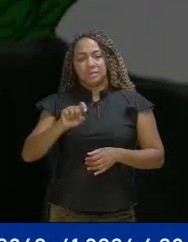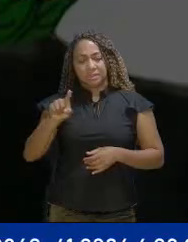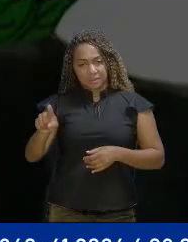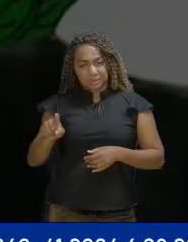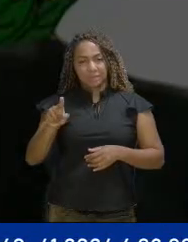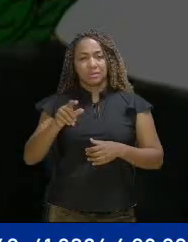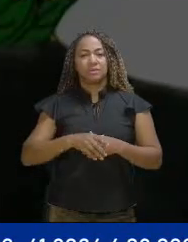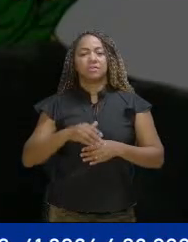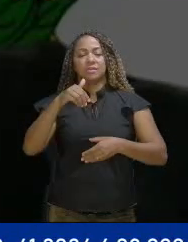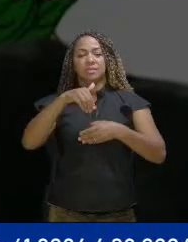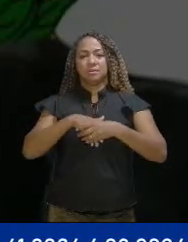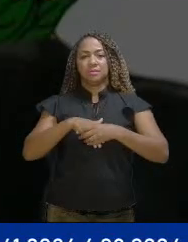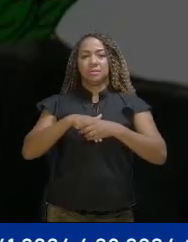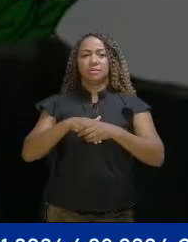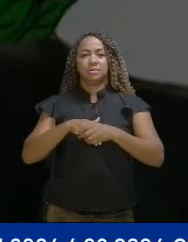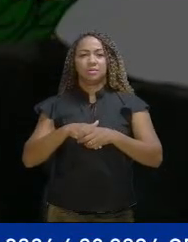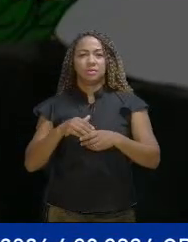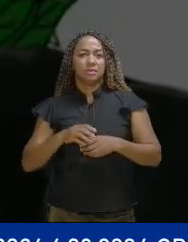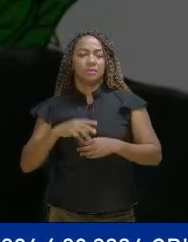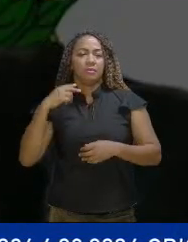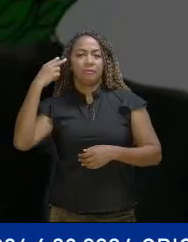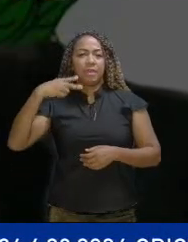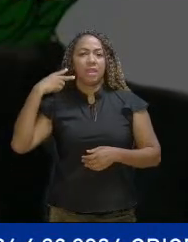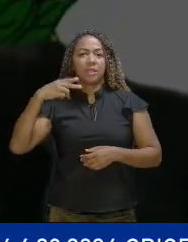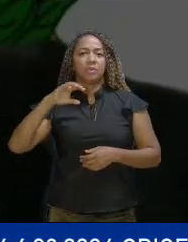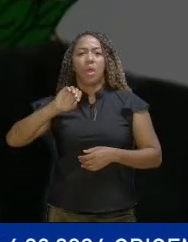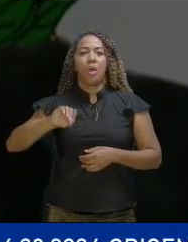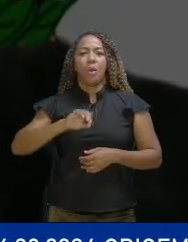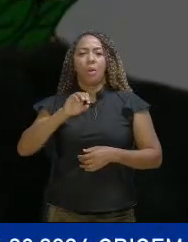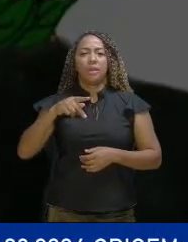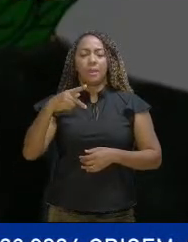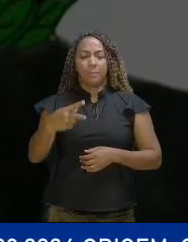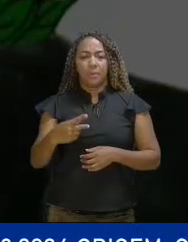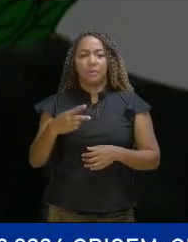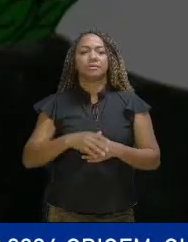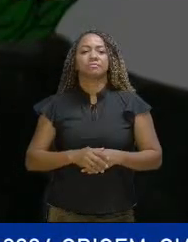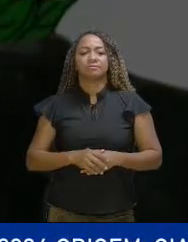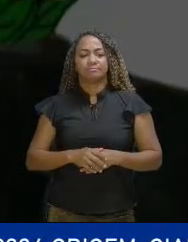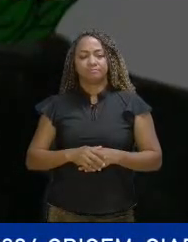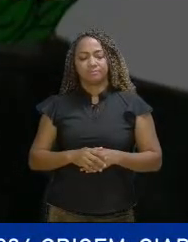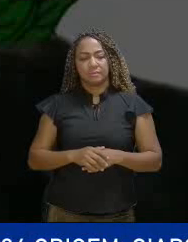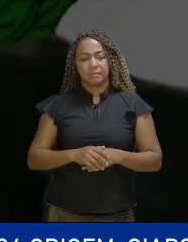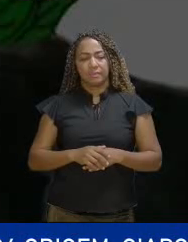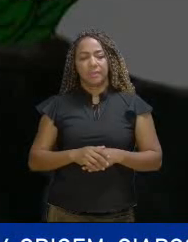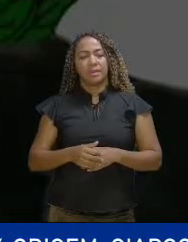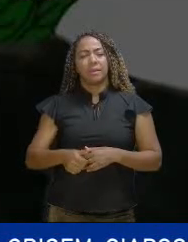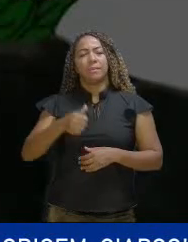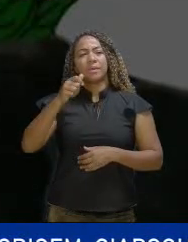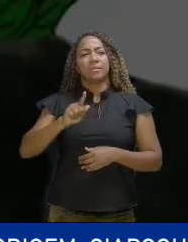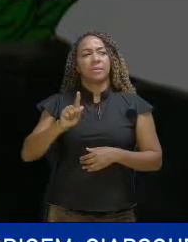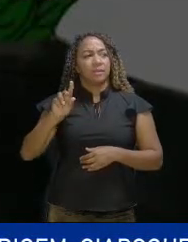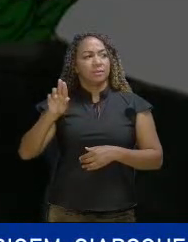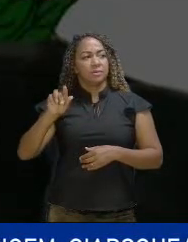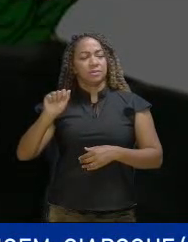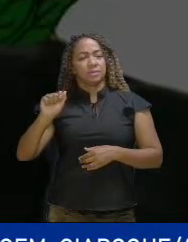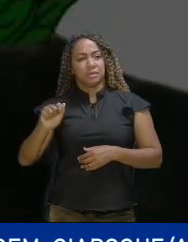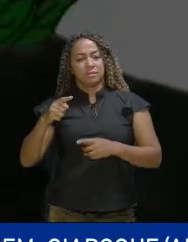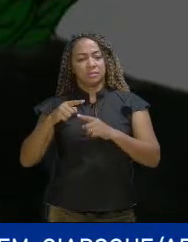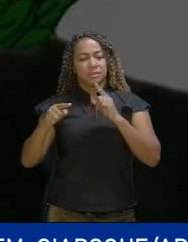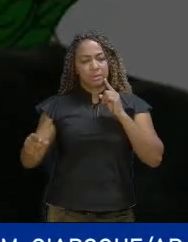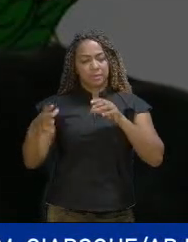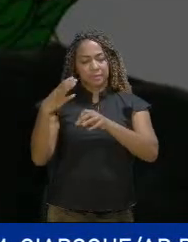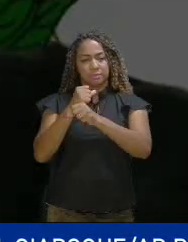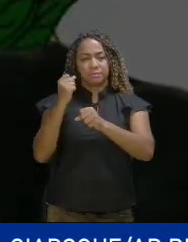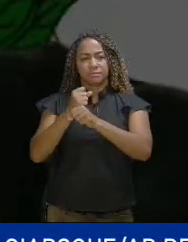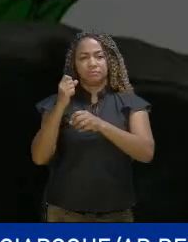de contas nas eleitorais. eleições Número para do cargo de processo vereador em 06 Oiapoque. 00360 Na traço sentença de primeiro 41 grau para foram 2024. Origem desaprovadas as Oiapoque barra contas, P.